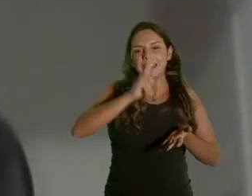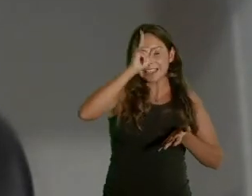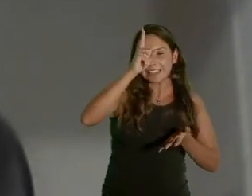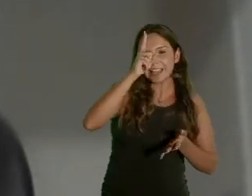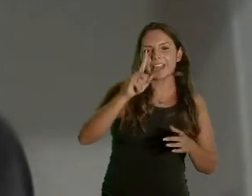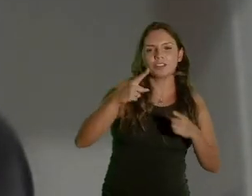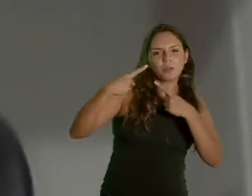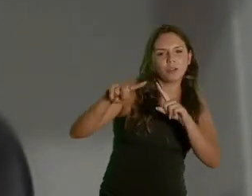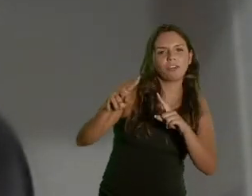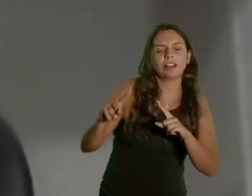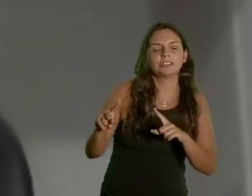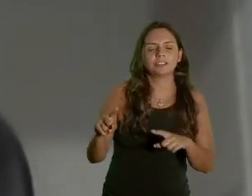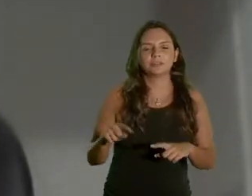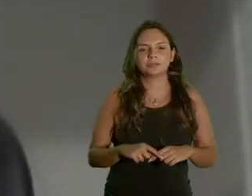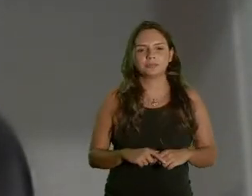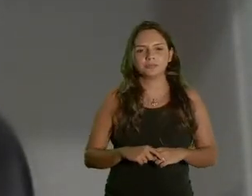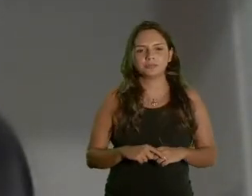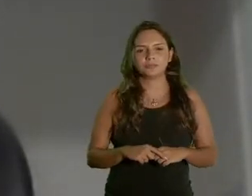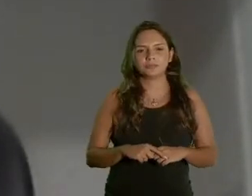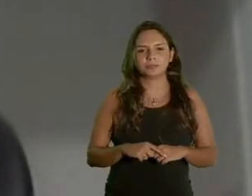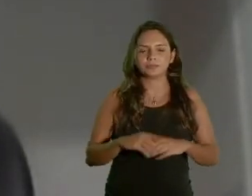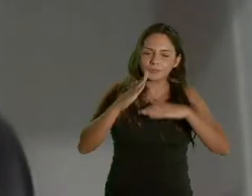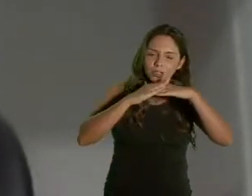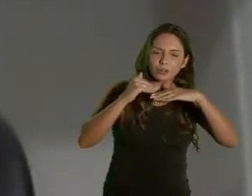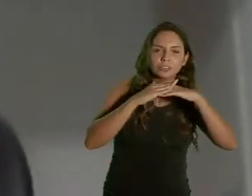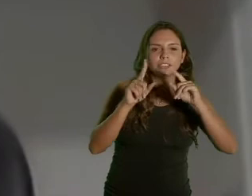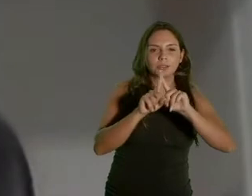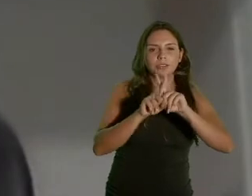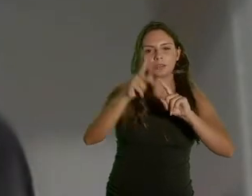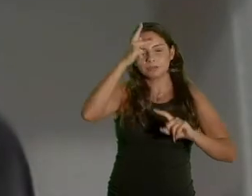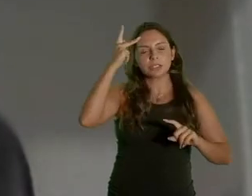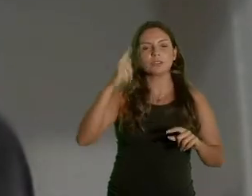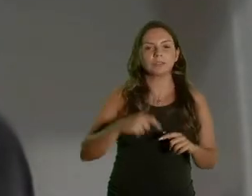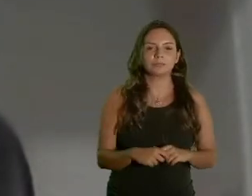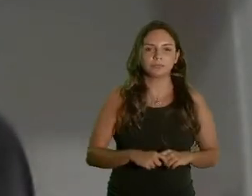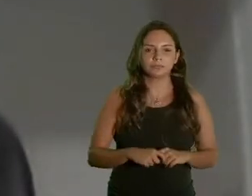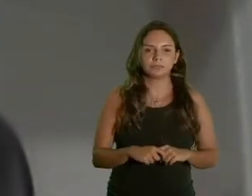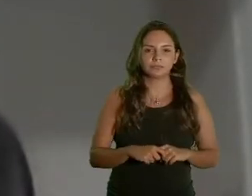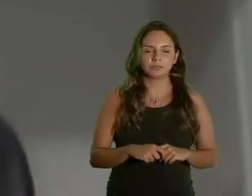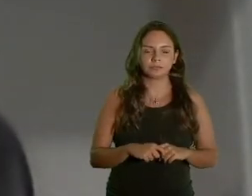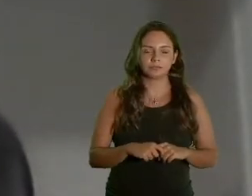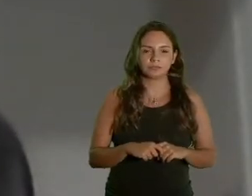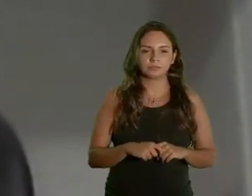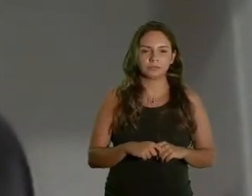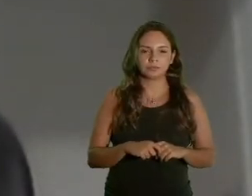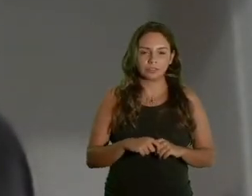ideias, provocações, e consolar também quando a pessoa está meio para baixo, né?